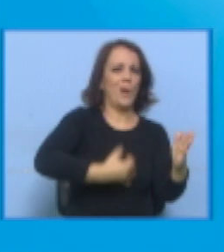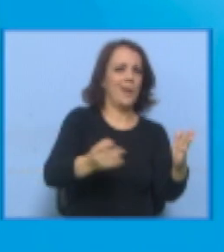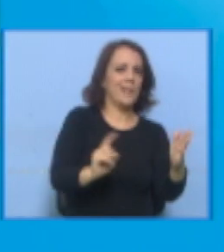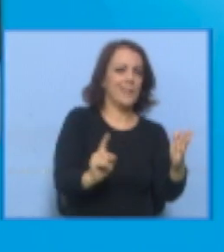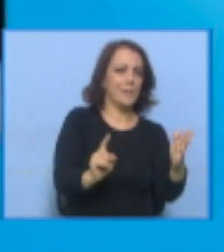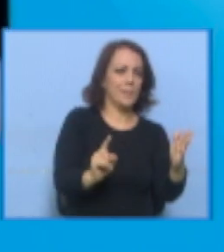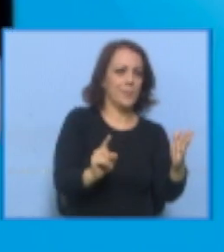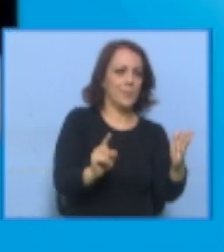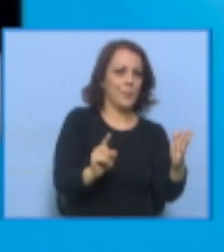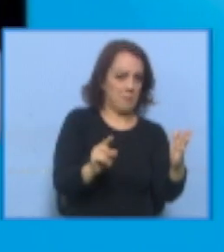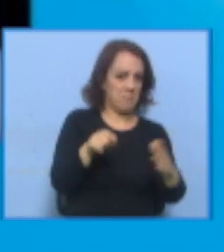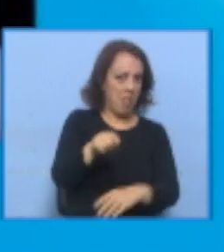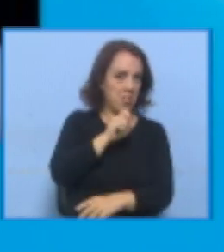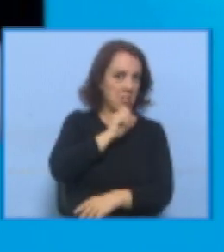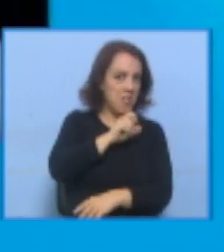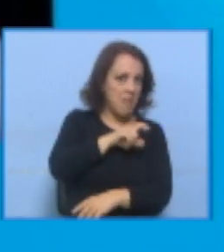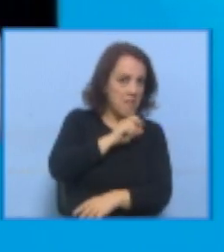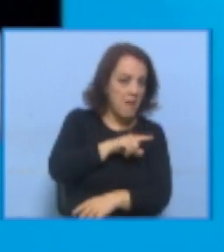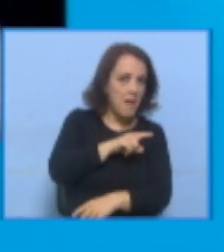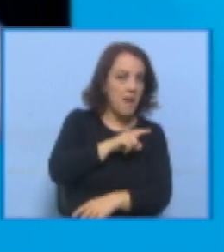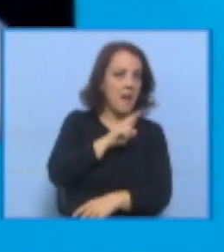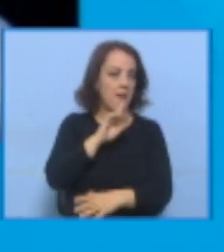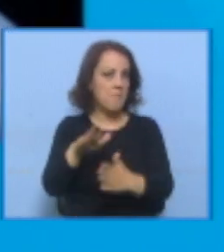alguma possibilidade de vir a ser